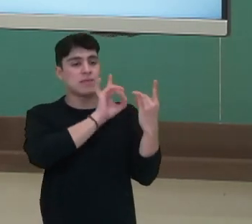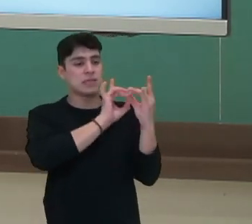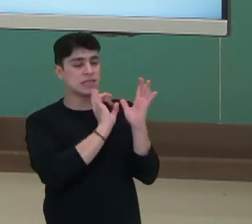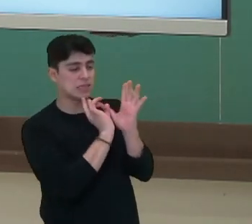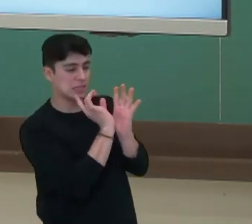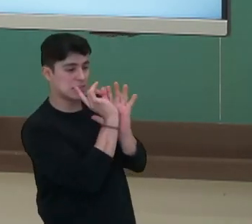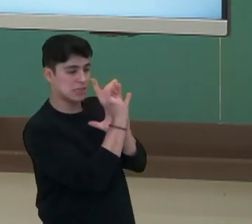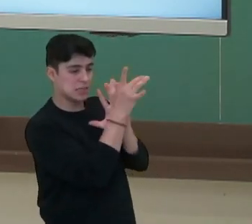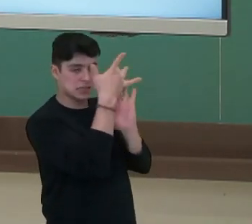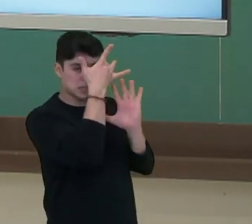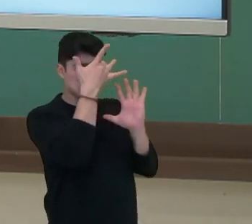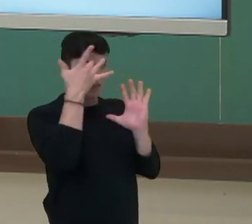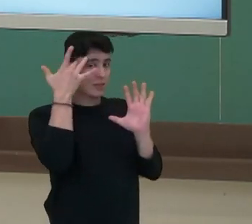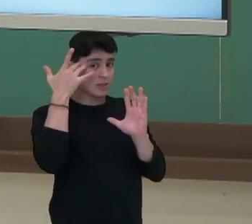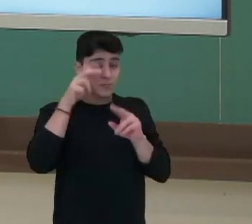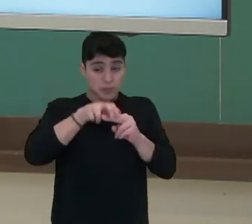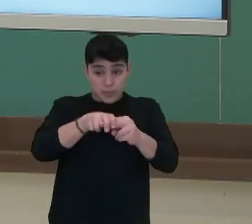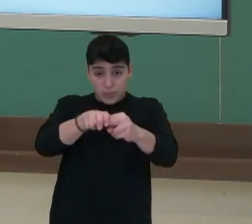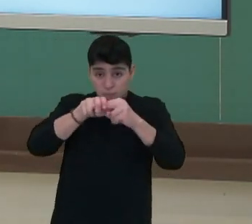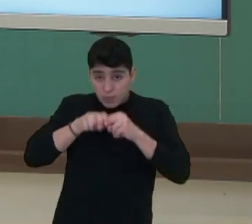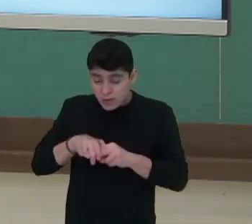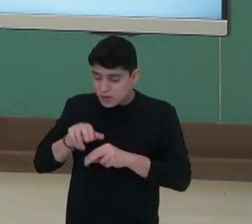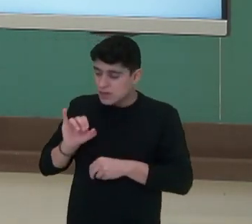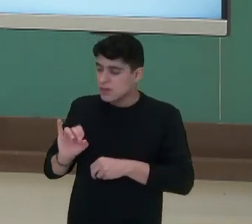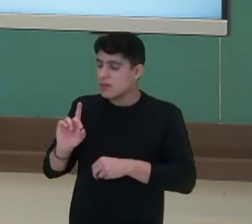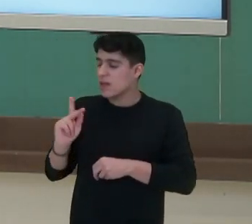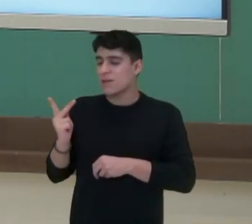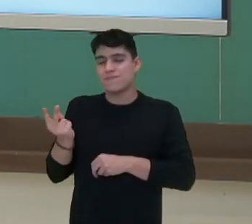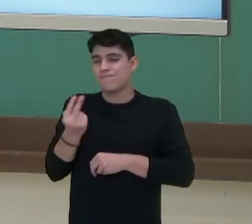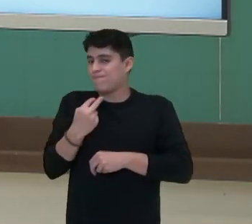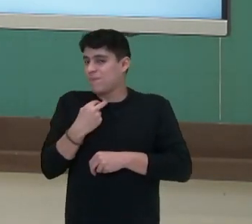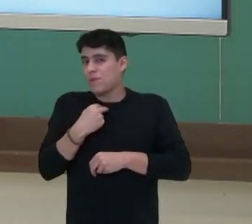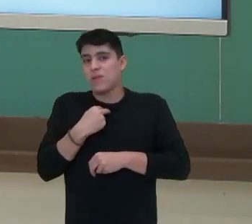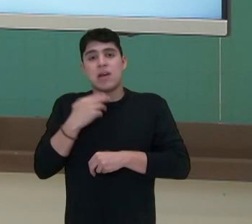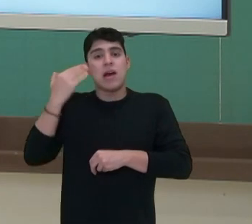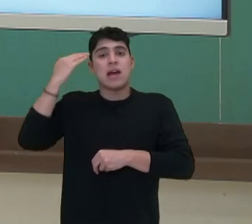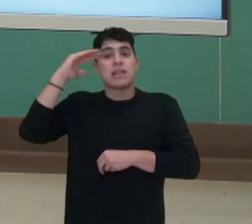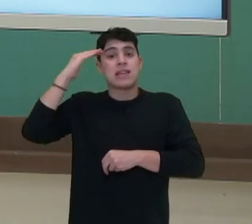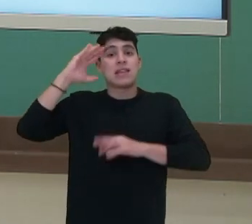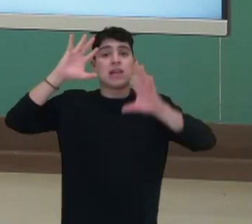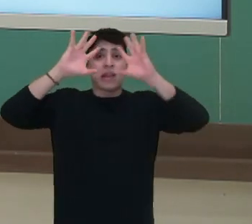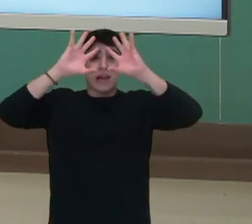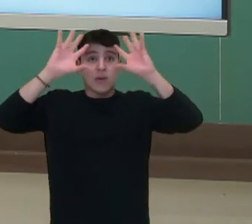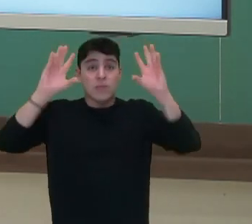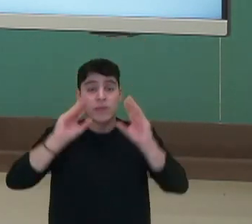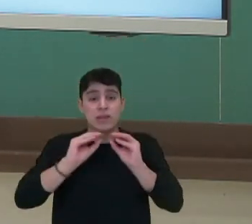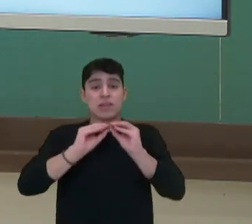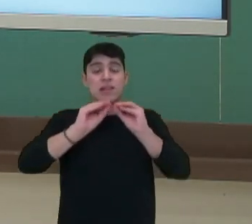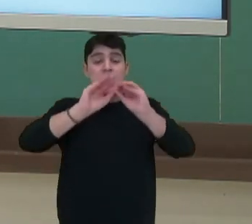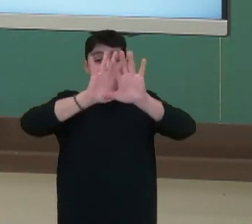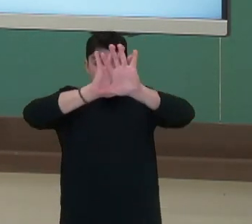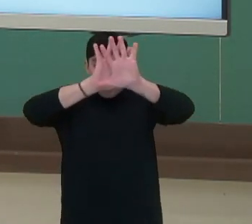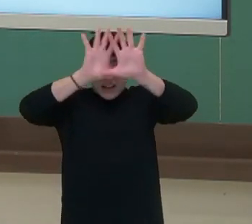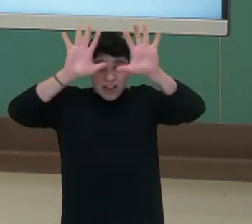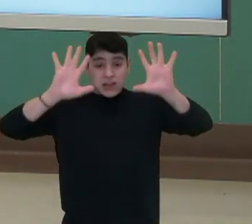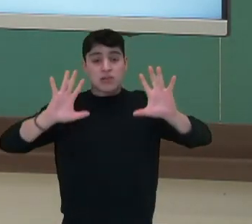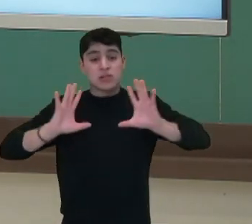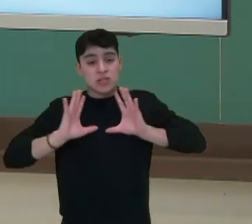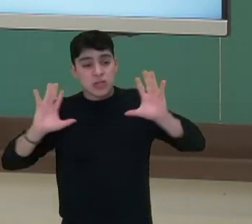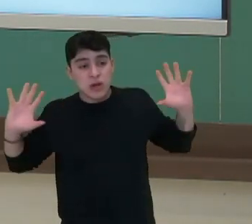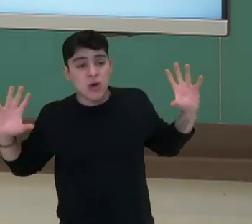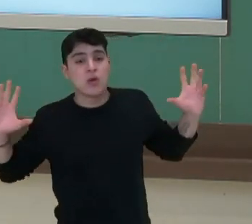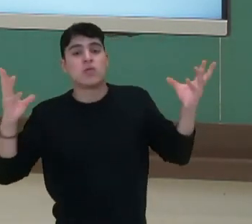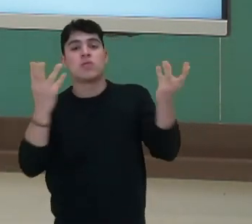ele sozinho não dá conta de atender a todas essas demandas, essas necessidades da gente saber sobre a qualidade de